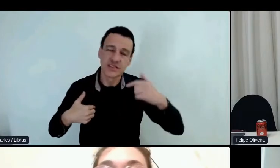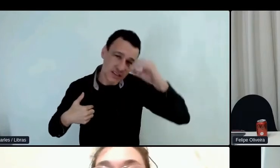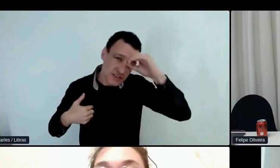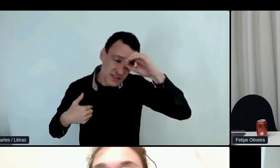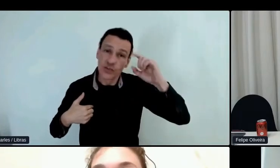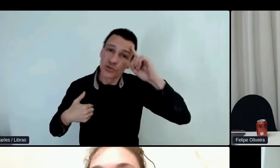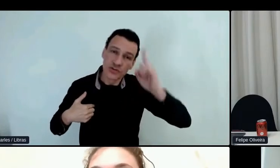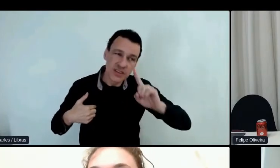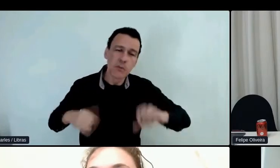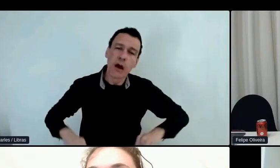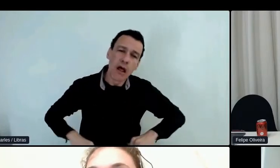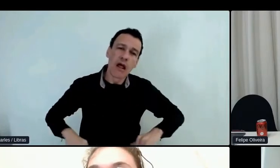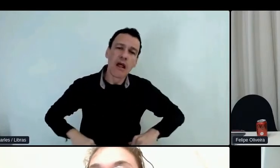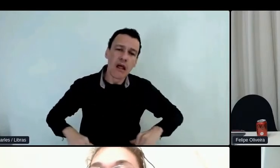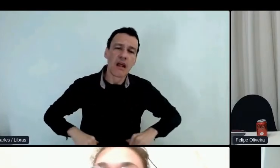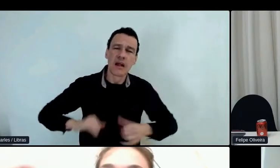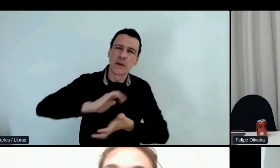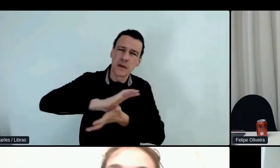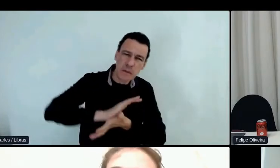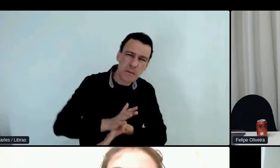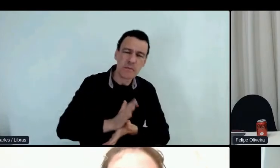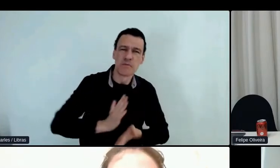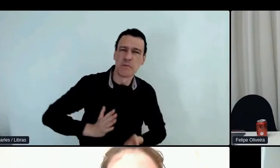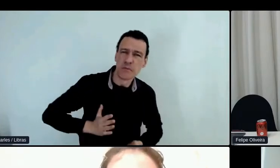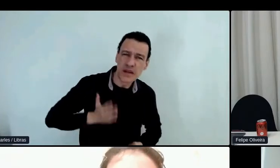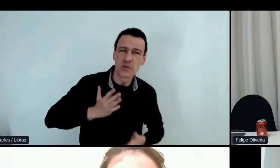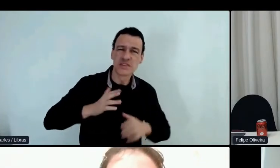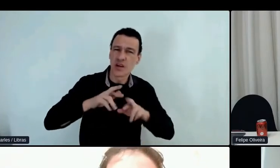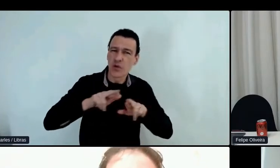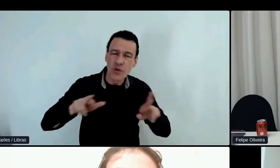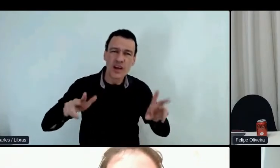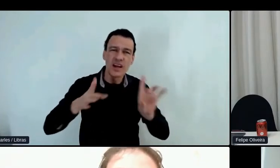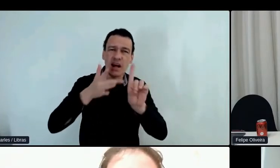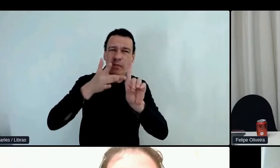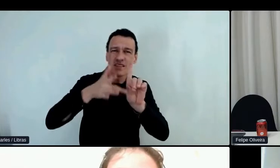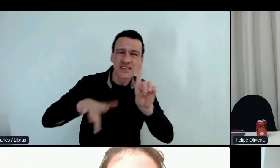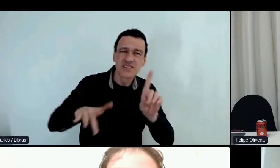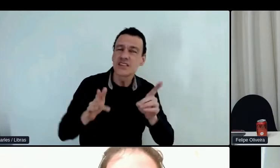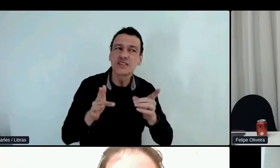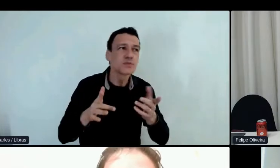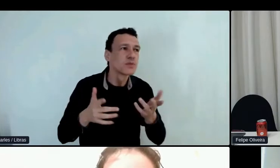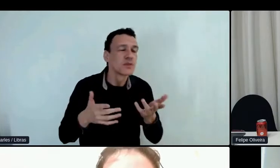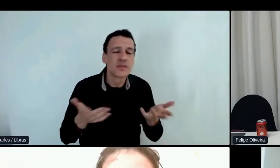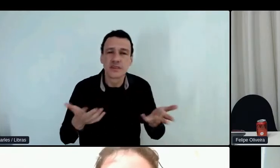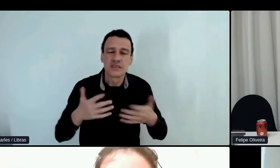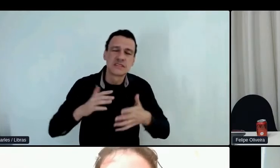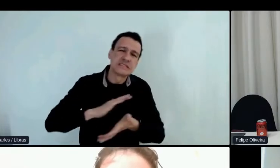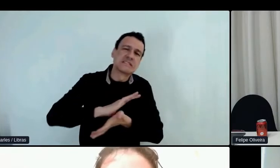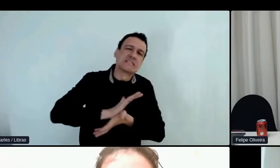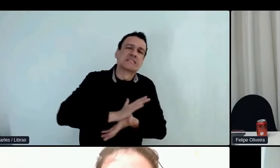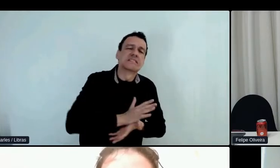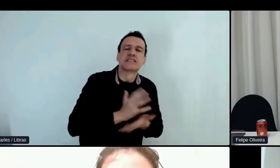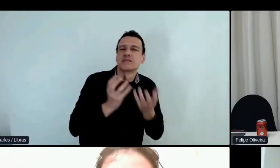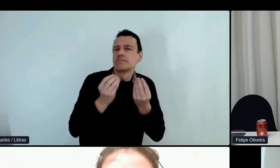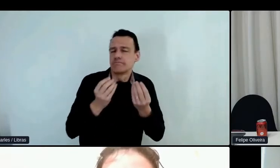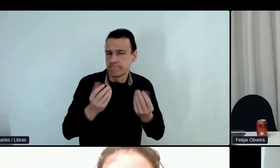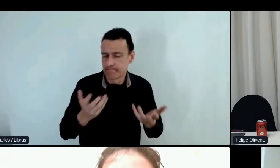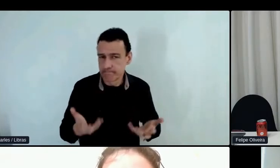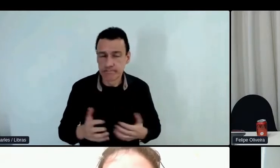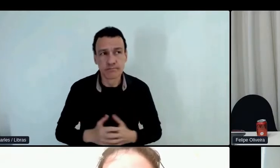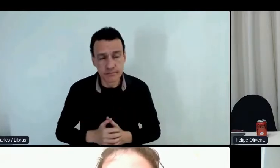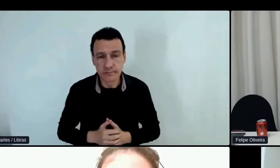poxa vida, como deve ser no nosso país, quantas outras pessoas não sabem do seu diagnóstico, não sabem reconhecer